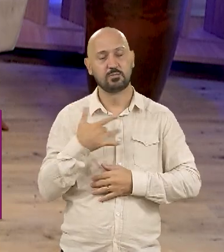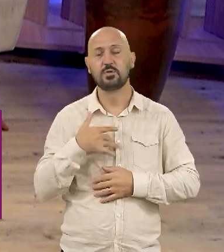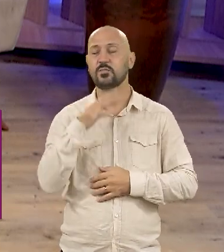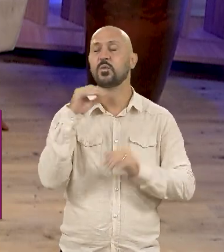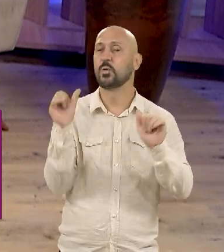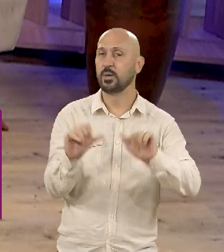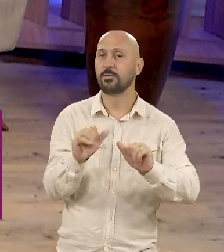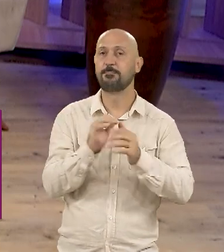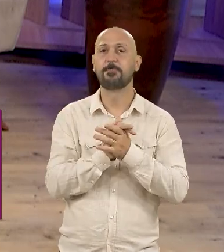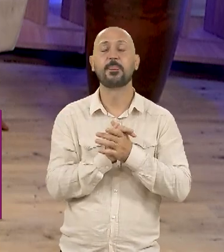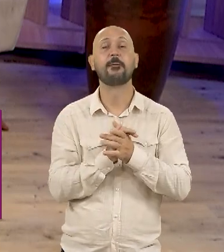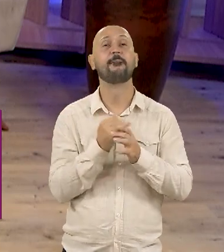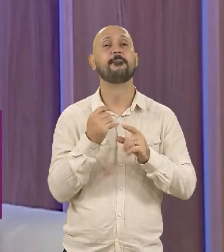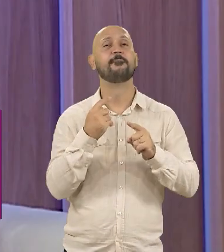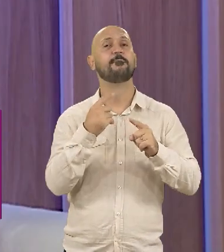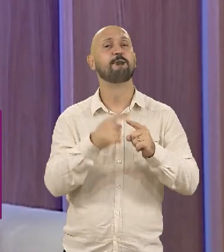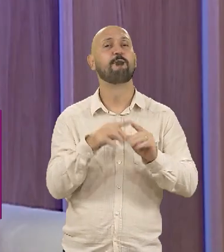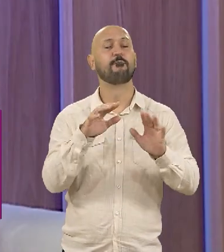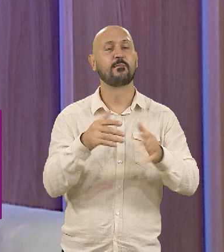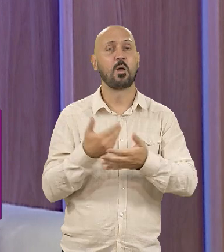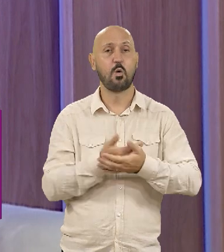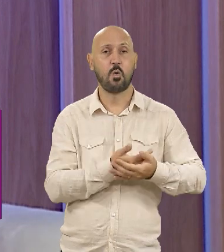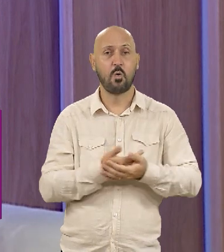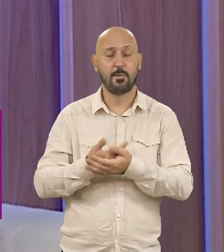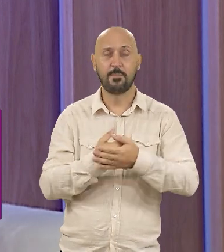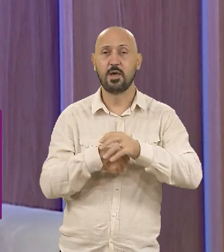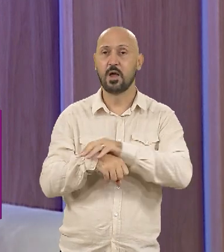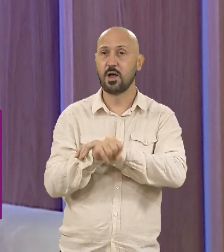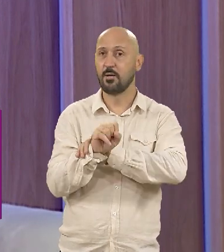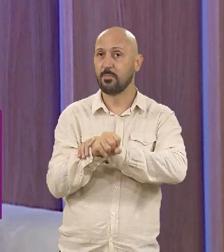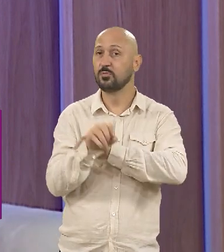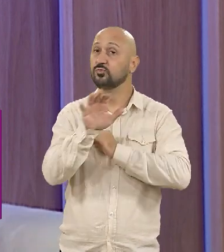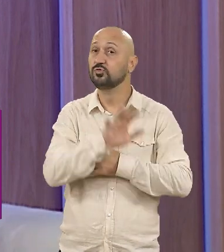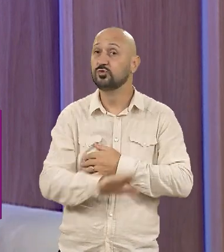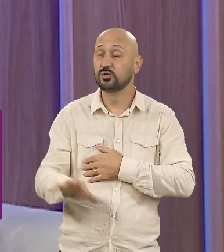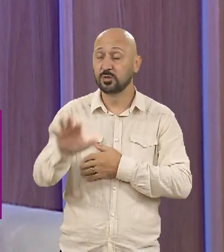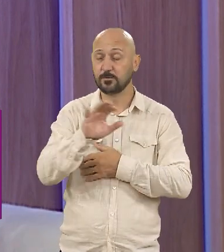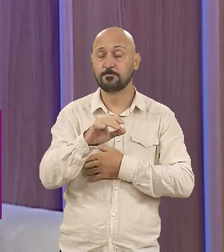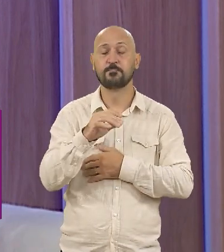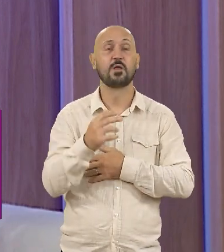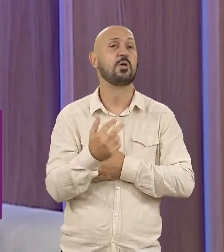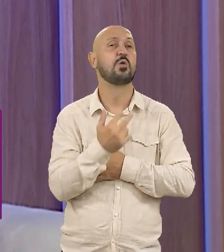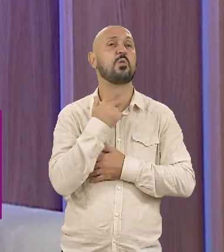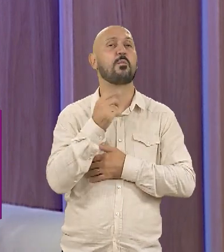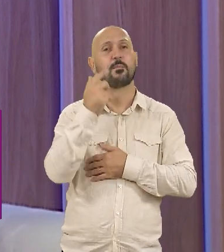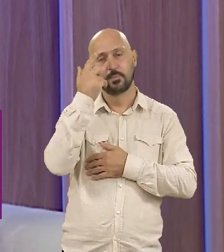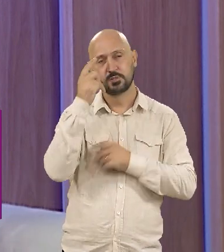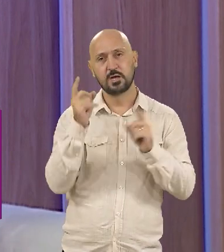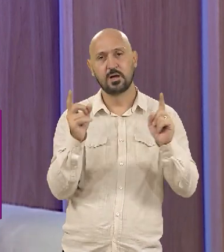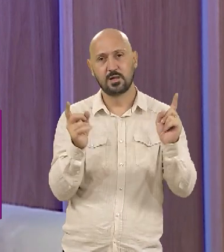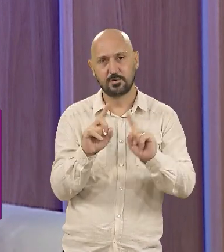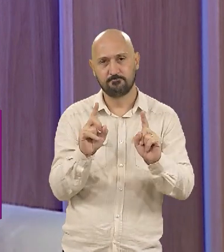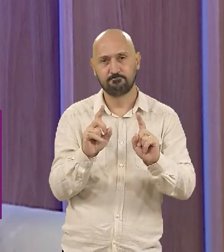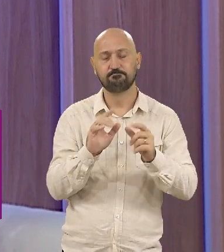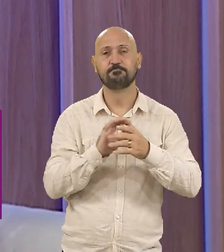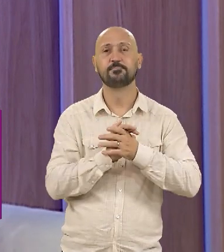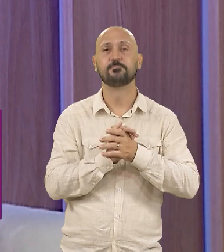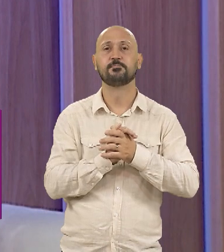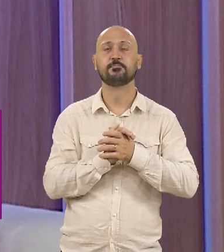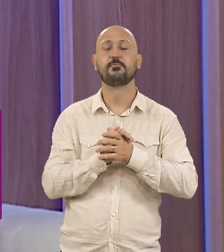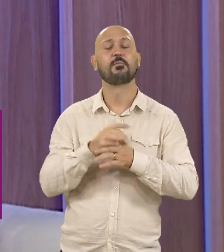reborns, num geral, a gente não pode descartar totalmente ele. Ele tem até uma finalidade